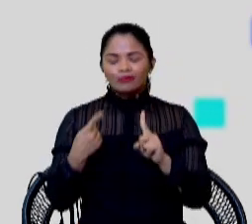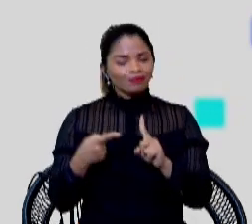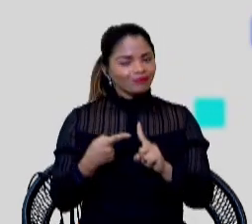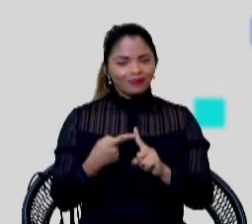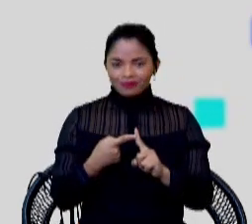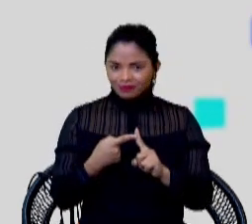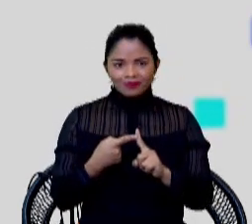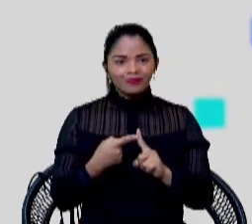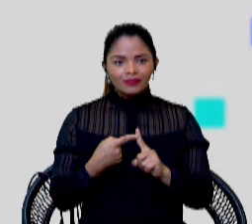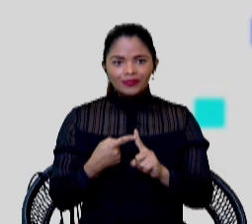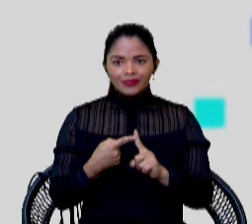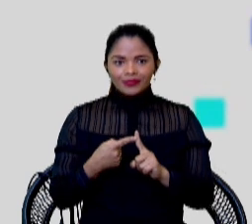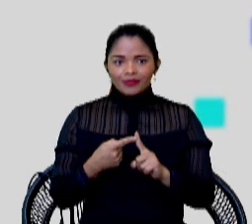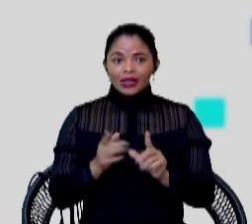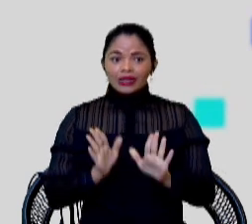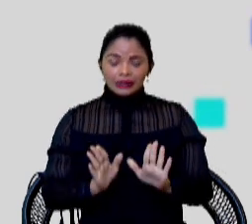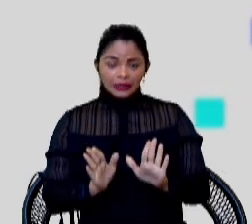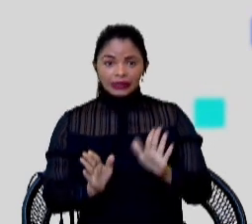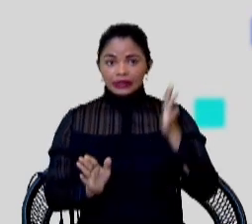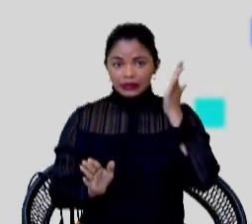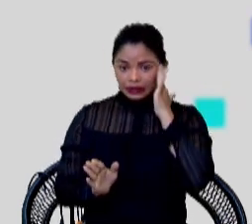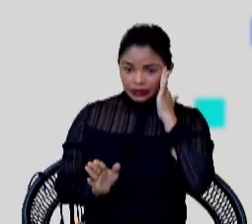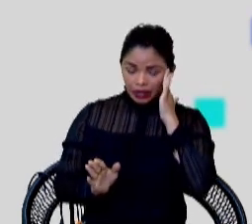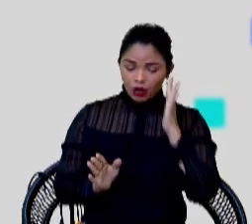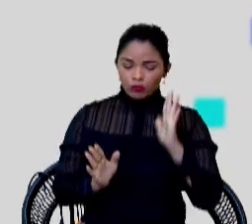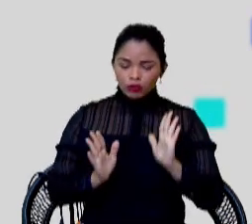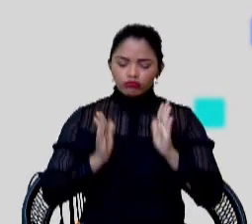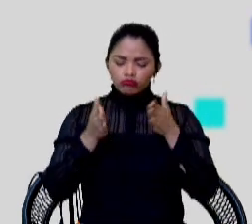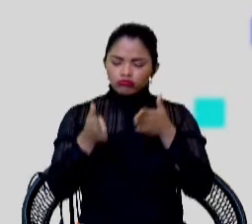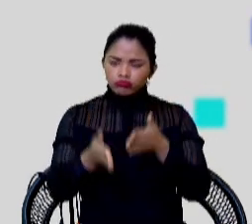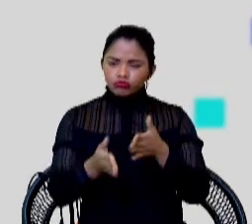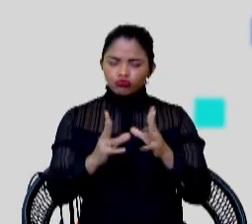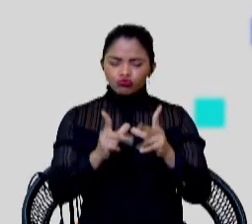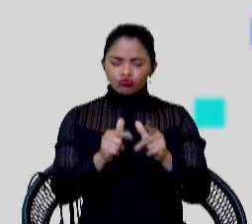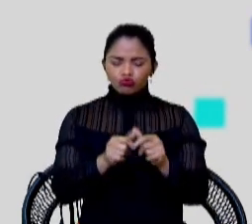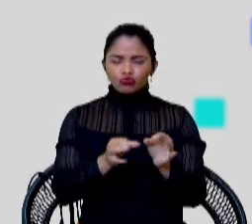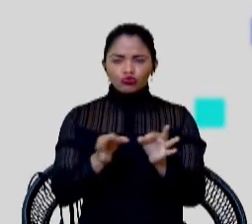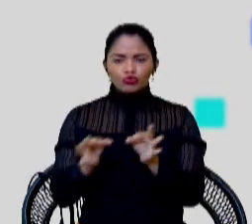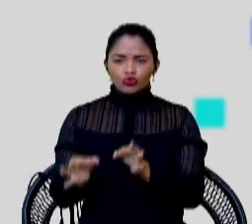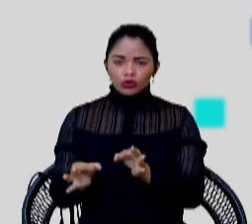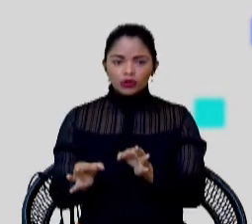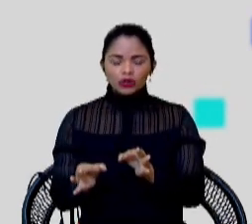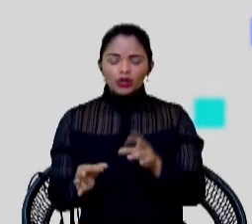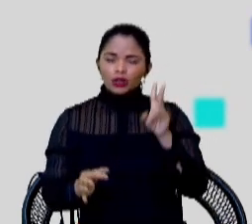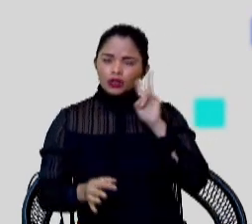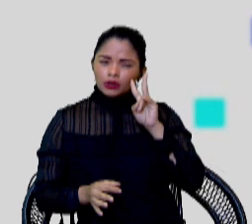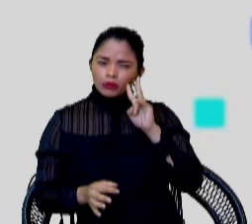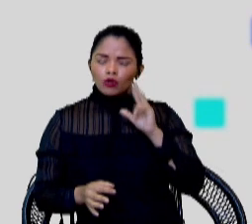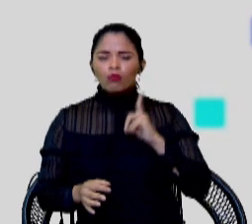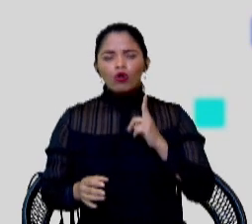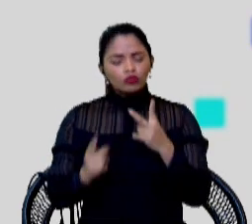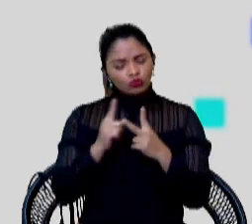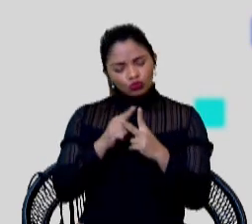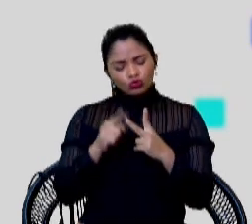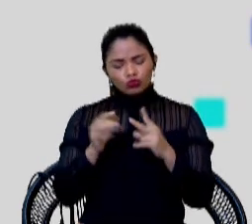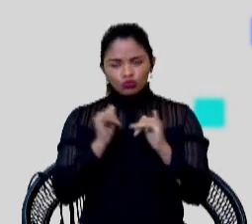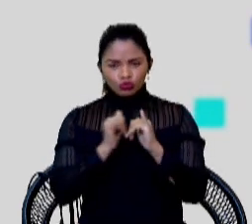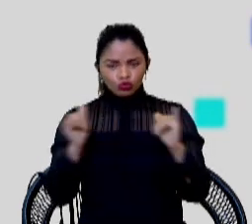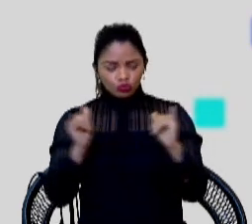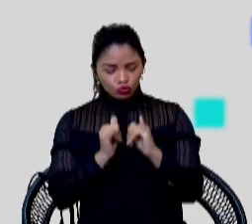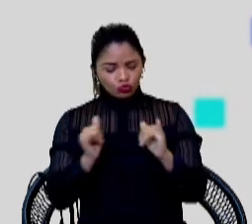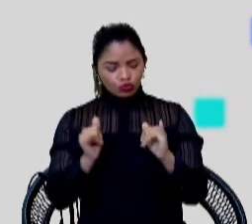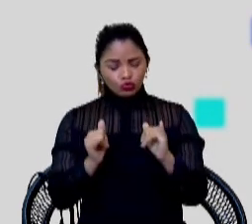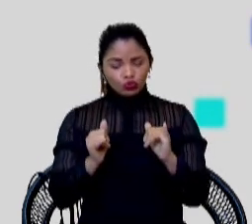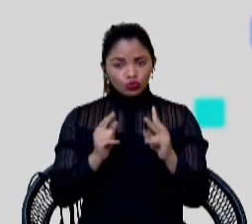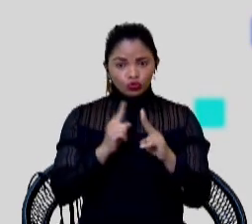partir do momento que a gente sabe, a gente segmenta e tá tudo certo, né? Lembrando que, ah, Henrique, eu posso criar duas campanhas com dois objetivos